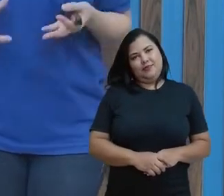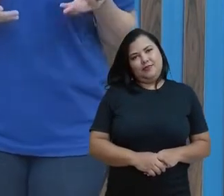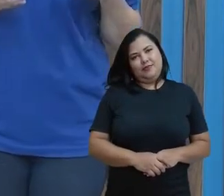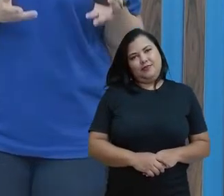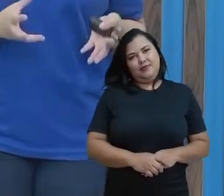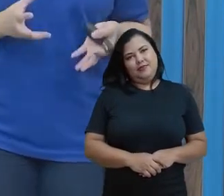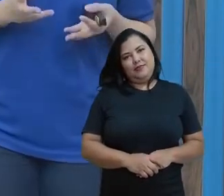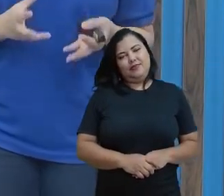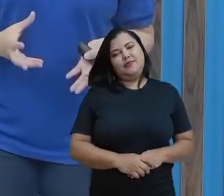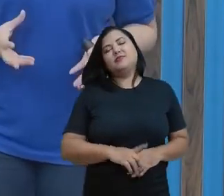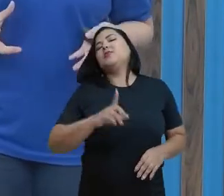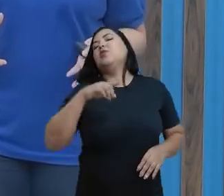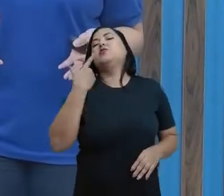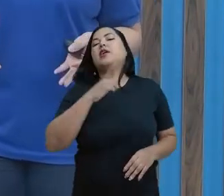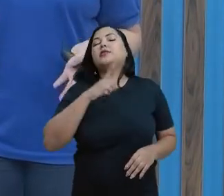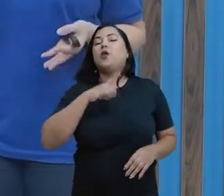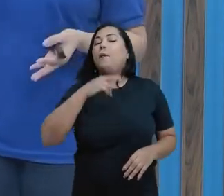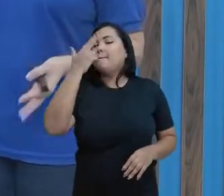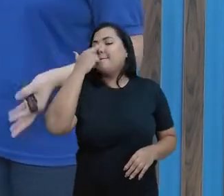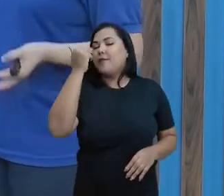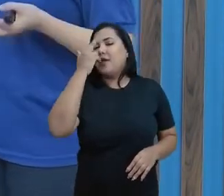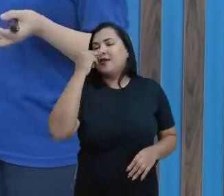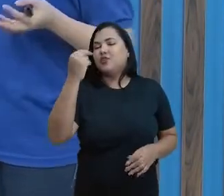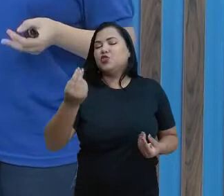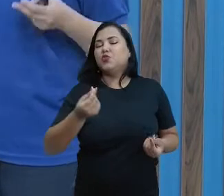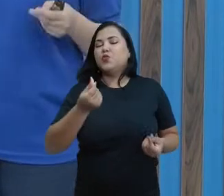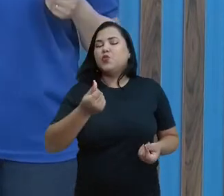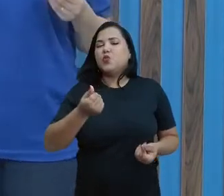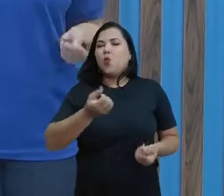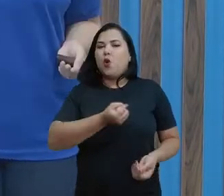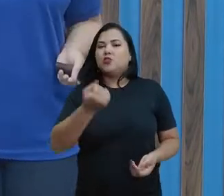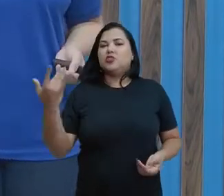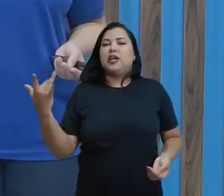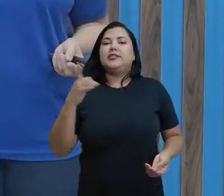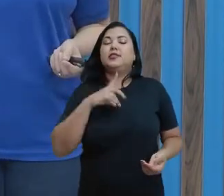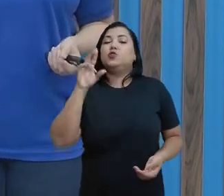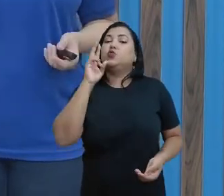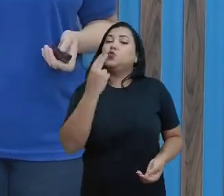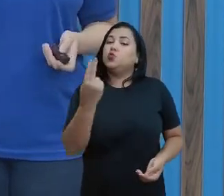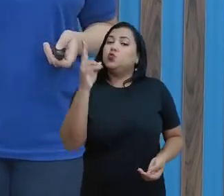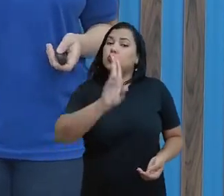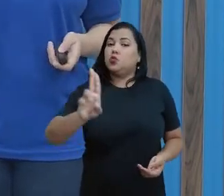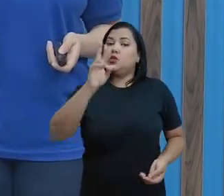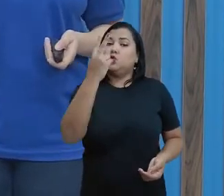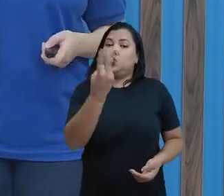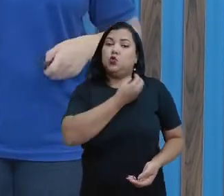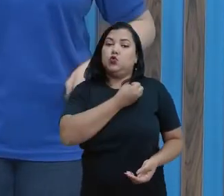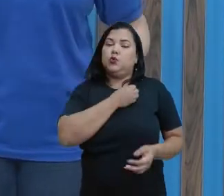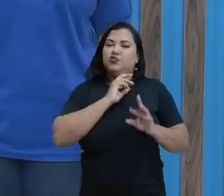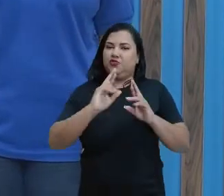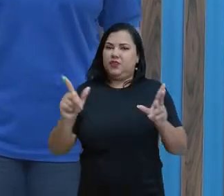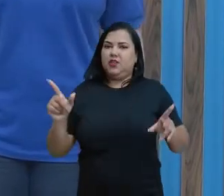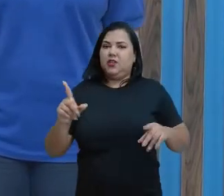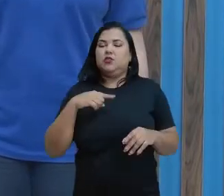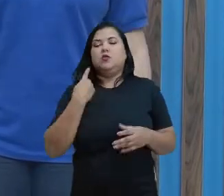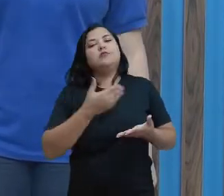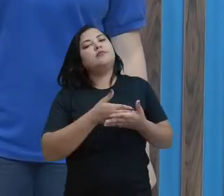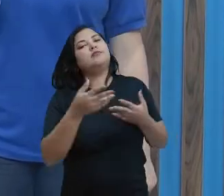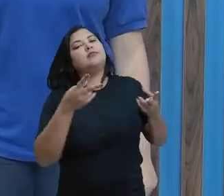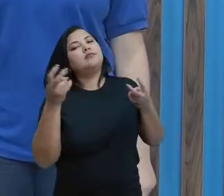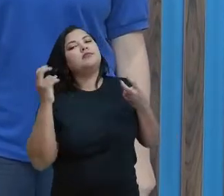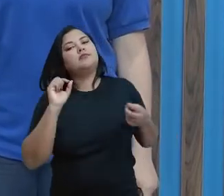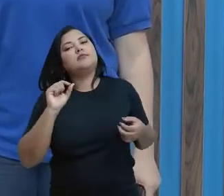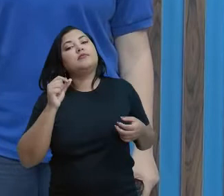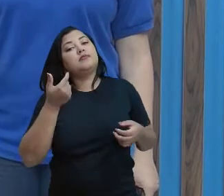25 e a gente vai ter o mesmo valor utilizando dois números que são diferentes. É aí onde a gente começa a perceber que,